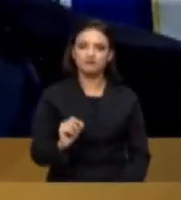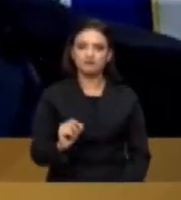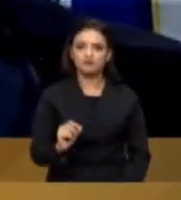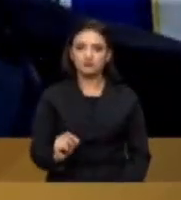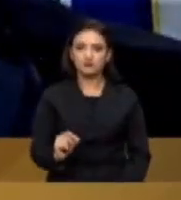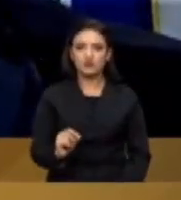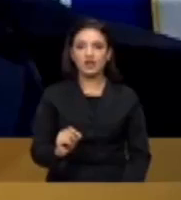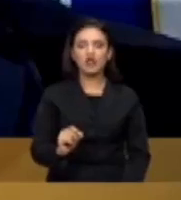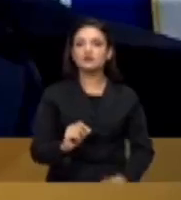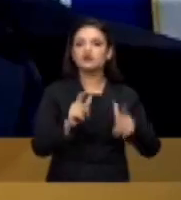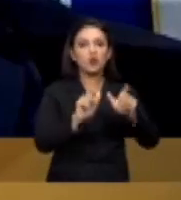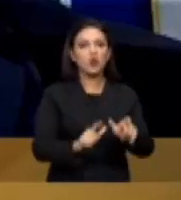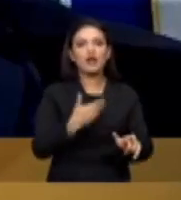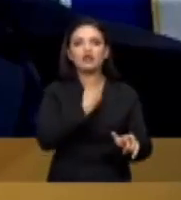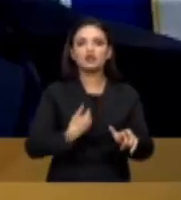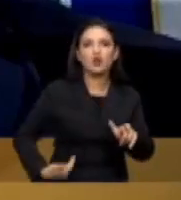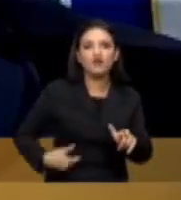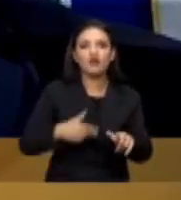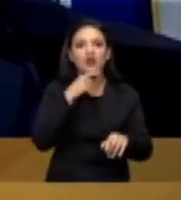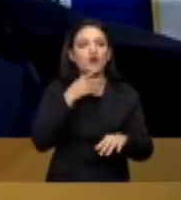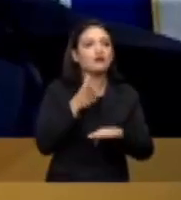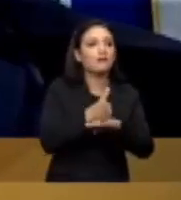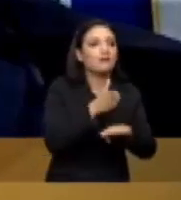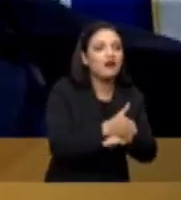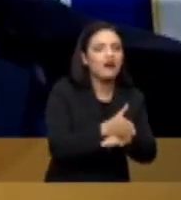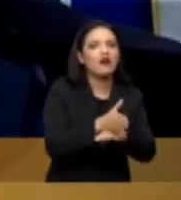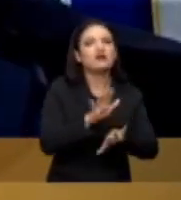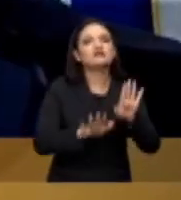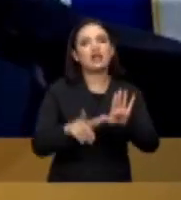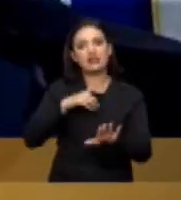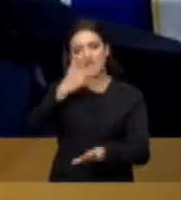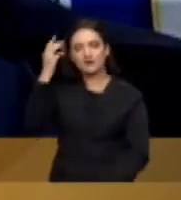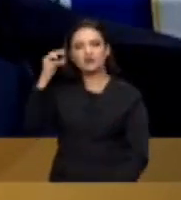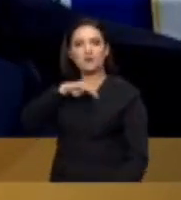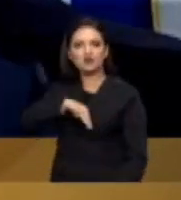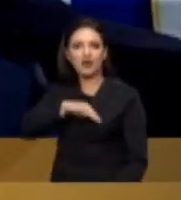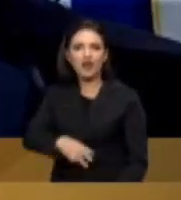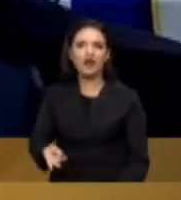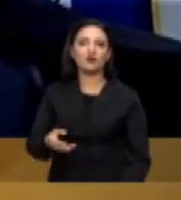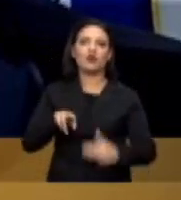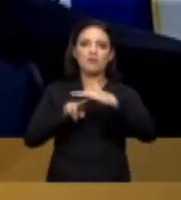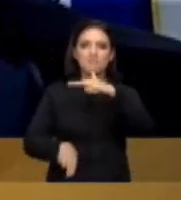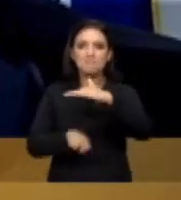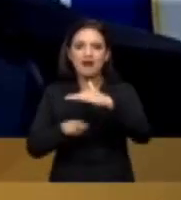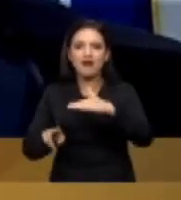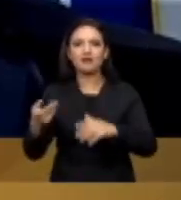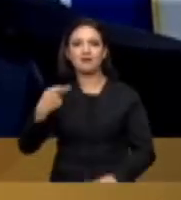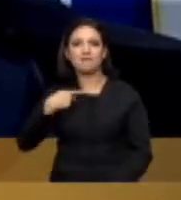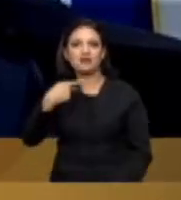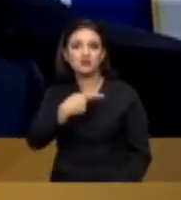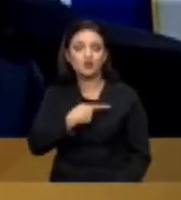Estado não chega, lá existe um missionário, um padre, um pastor,